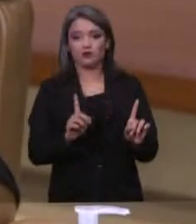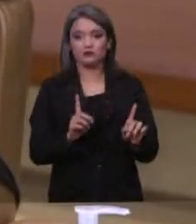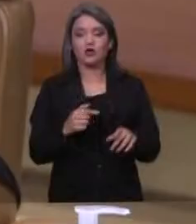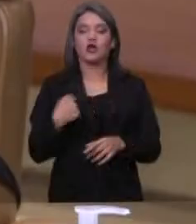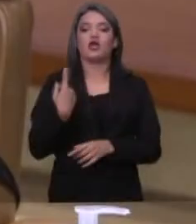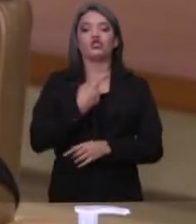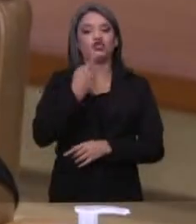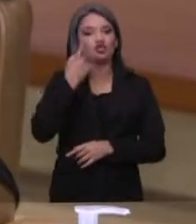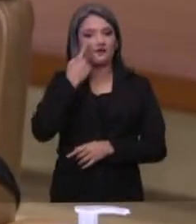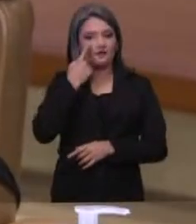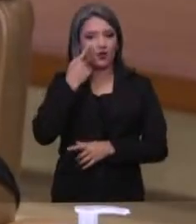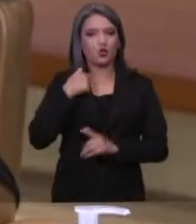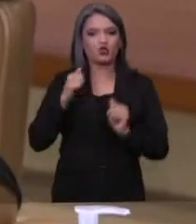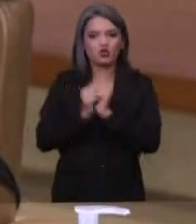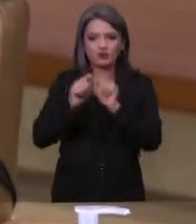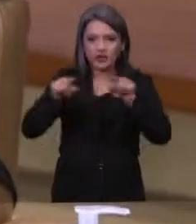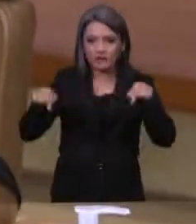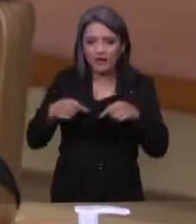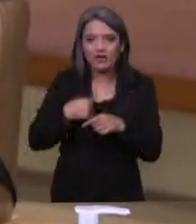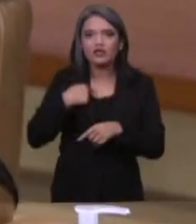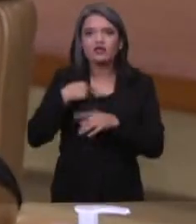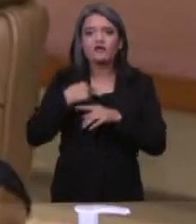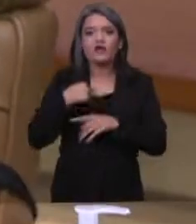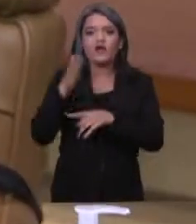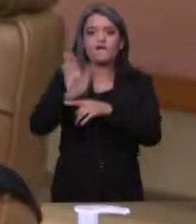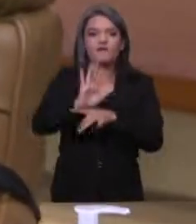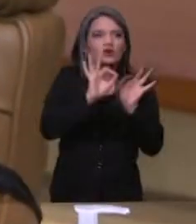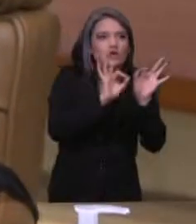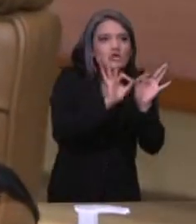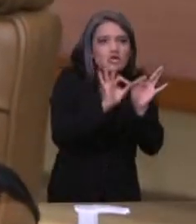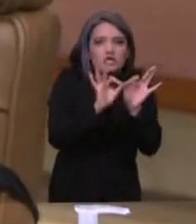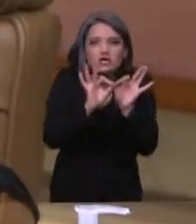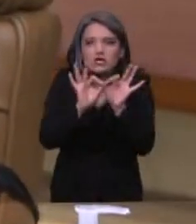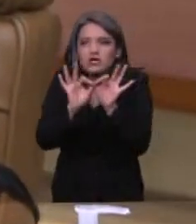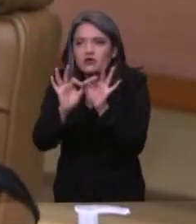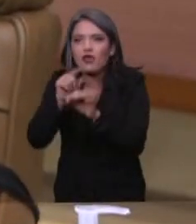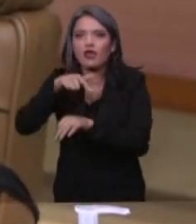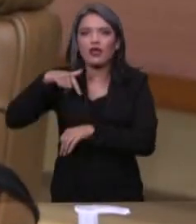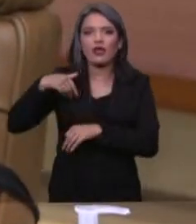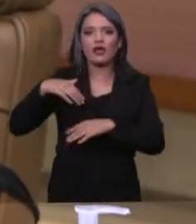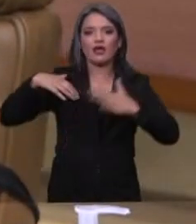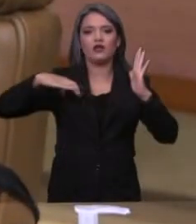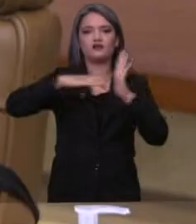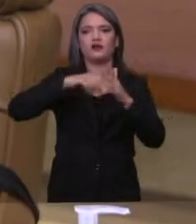Vimos, eu e meu gabinete, mais de uma hora de vídeo dele transitando pelo Senado Federal.